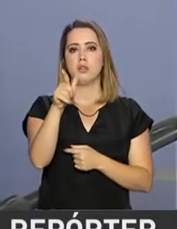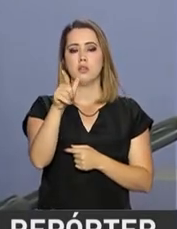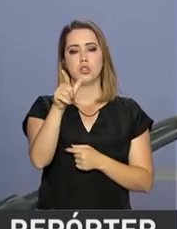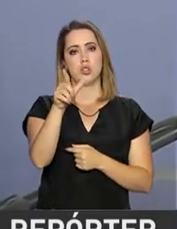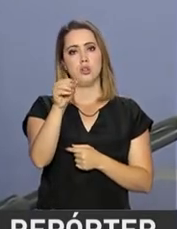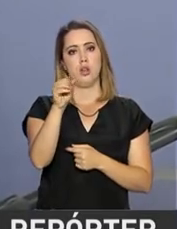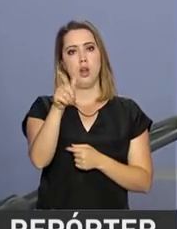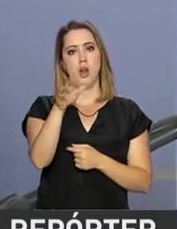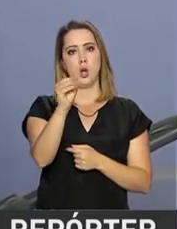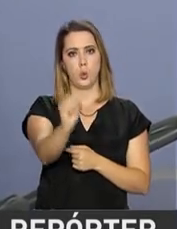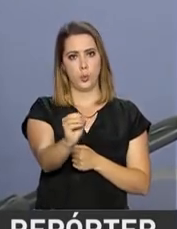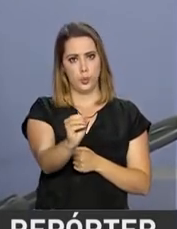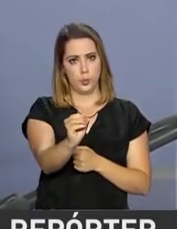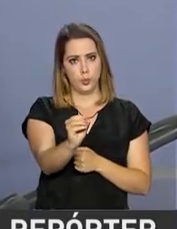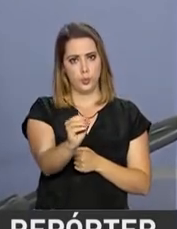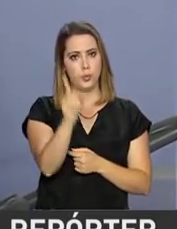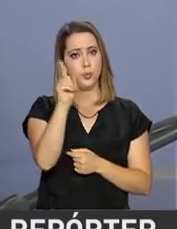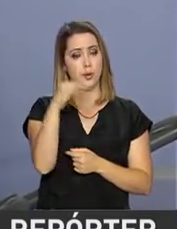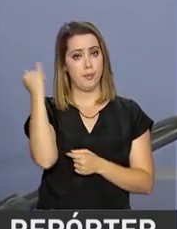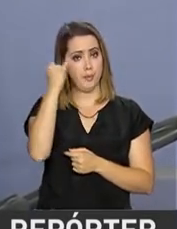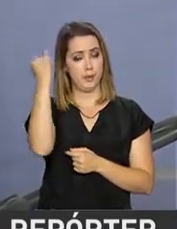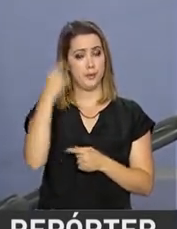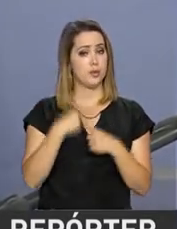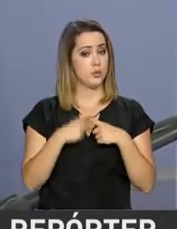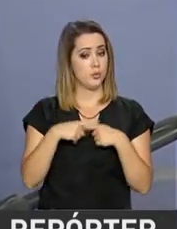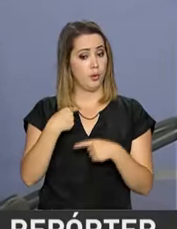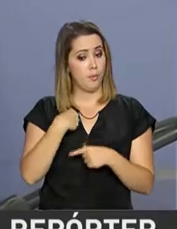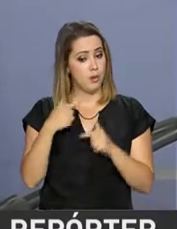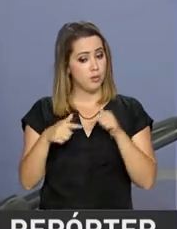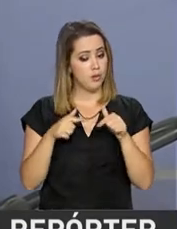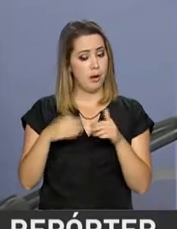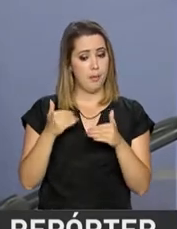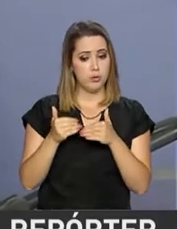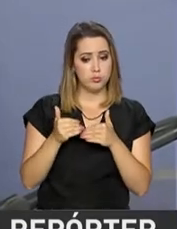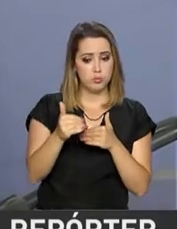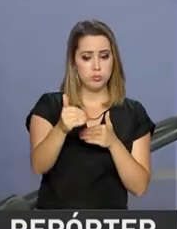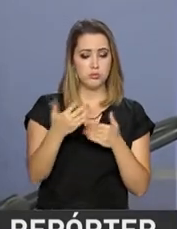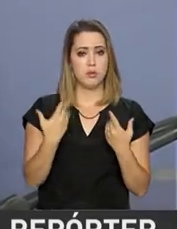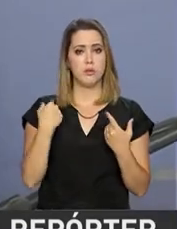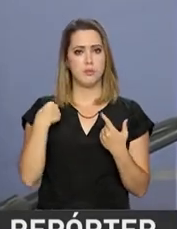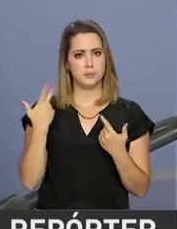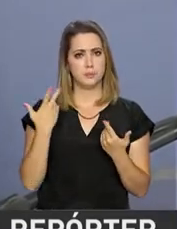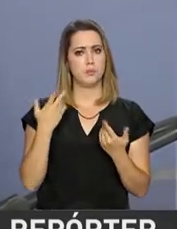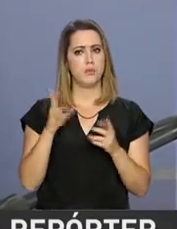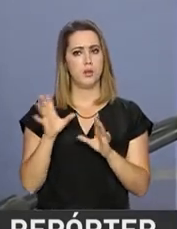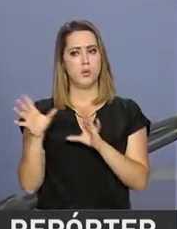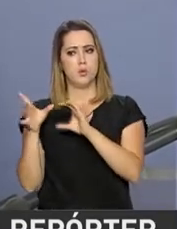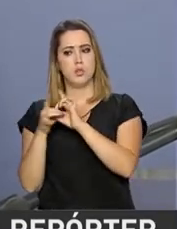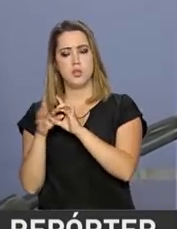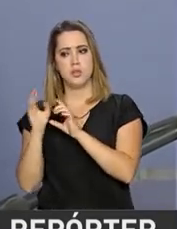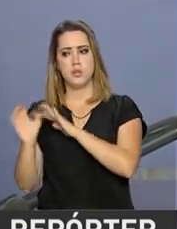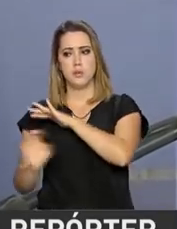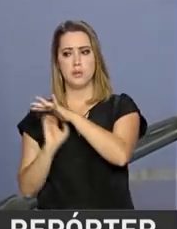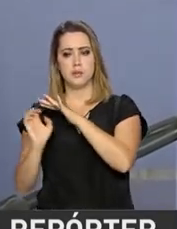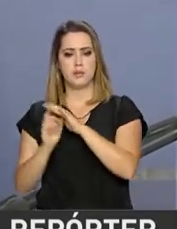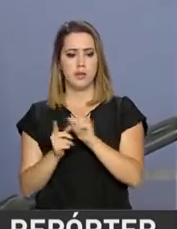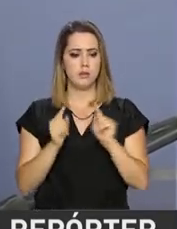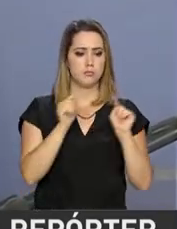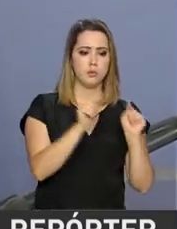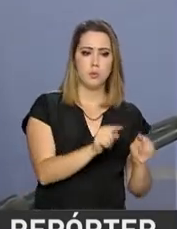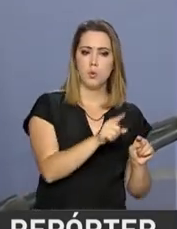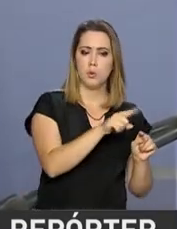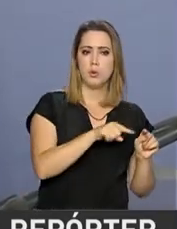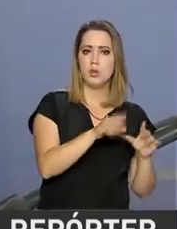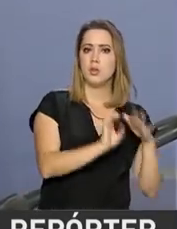porque ao longo do meu governo nós estabelecemos uma ponte por exemplo entre o empresariado e os